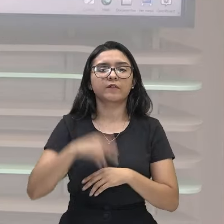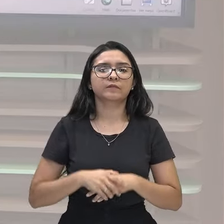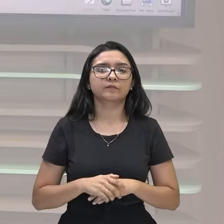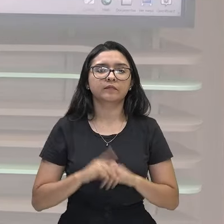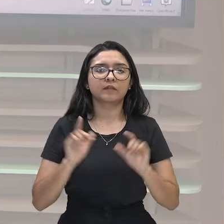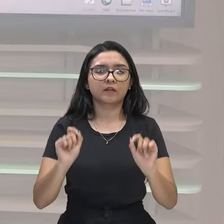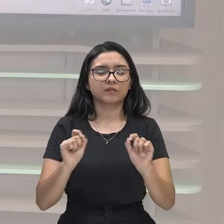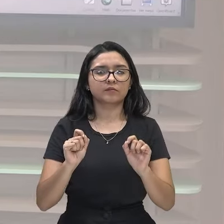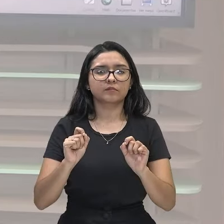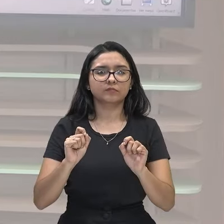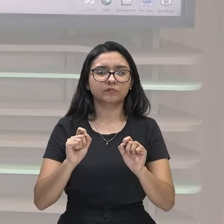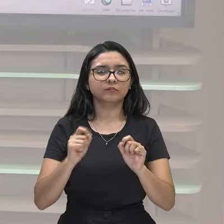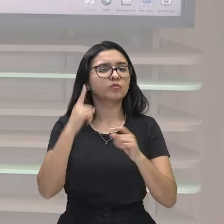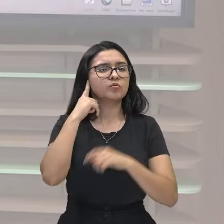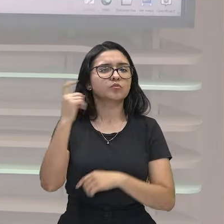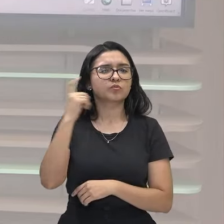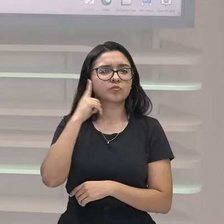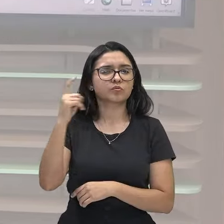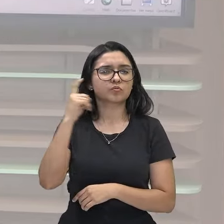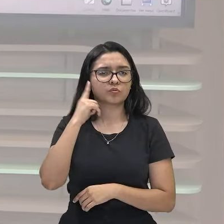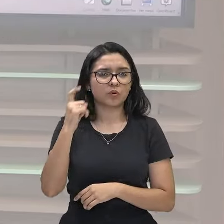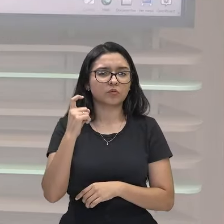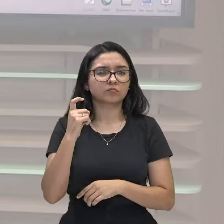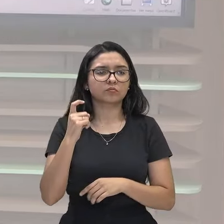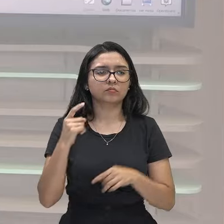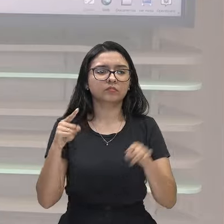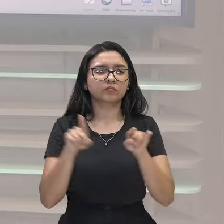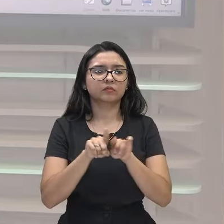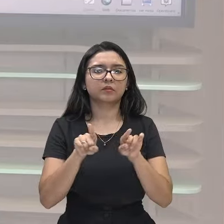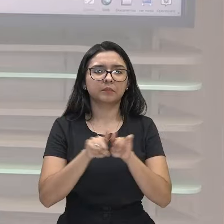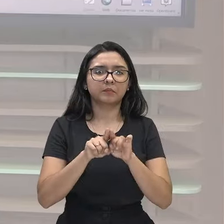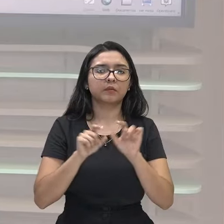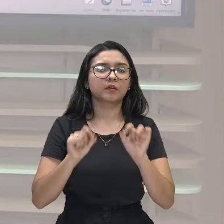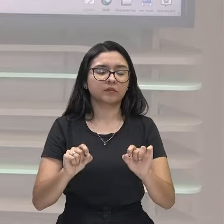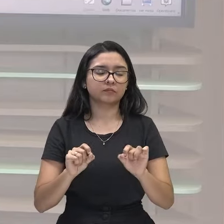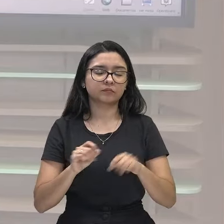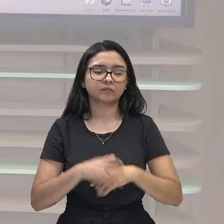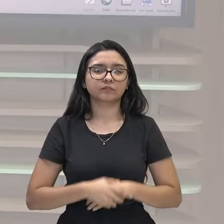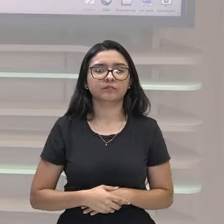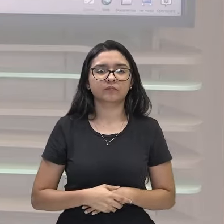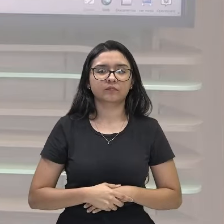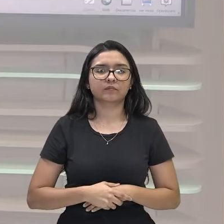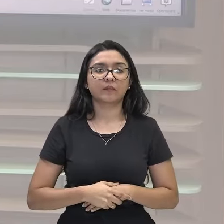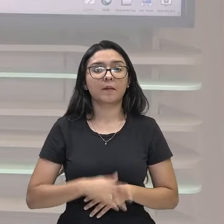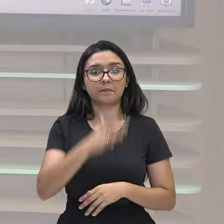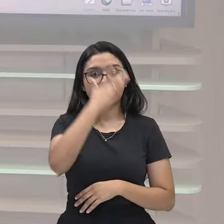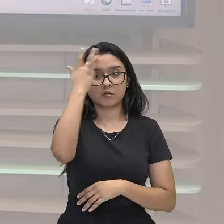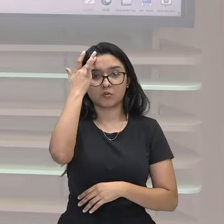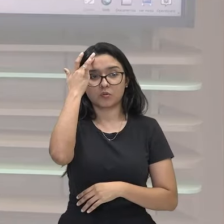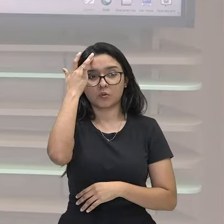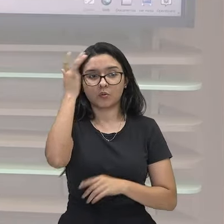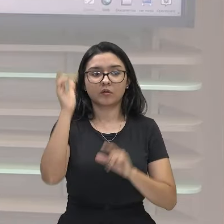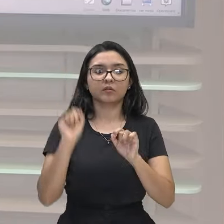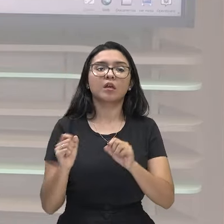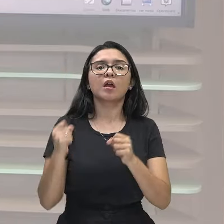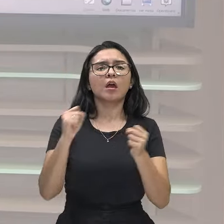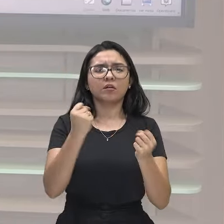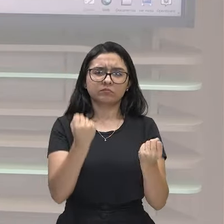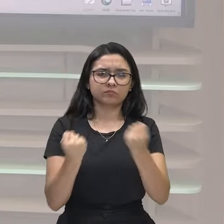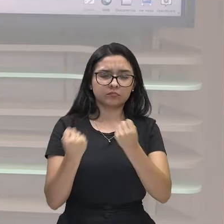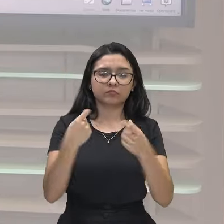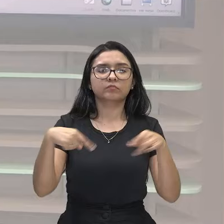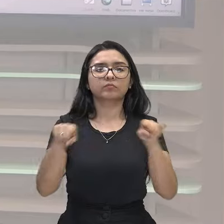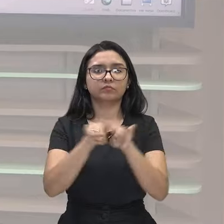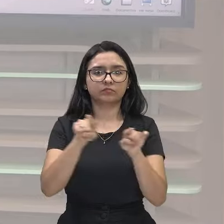campainha. Então, é um comando, é uma comunicação entre a pessoa, o maquinista, que fica controlando a máquina, e o comandante.